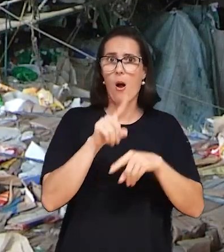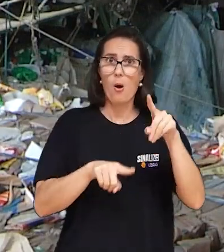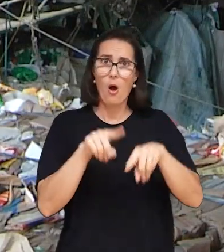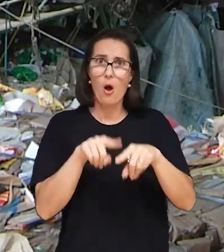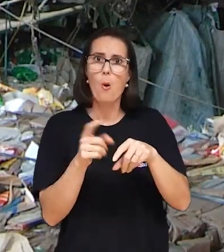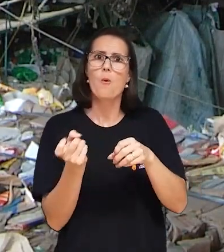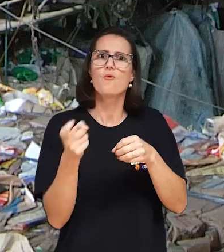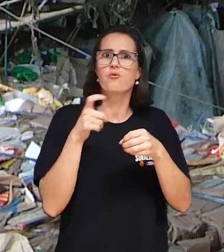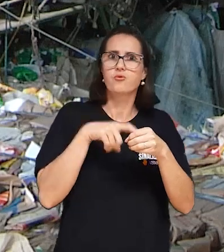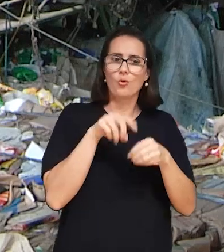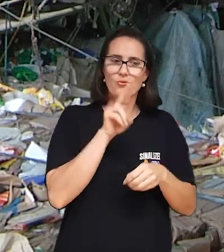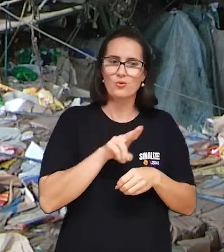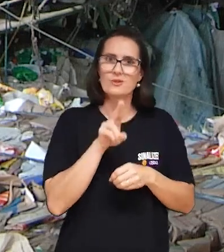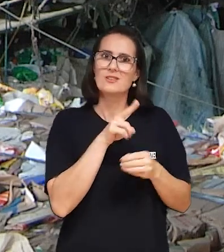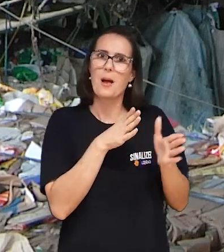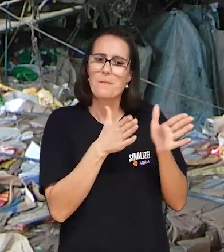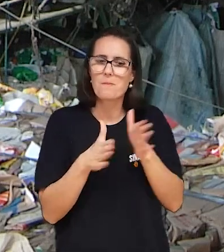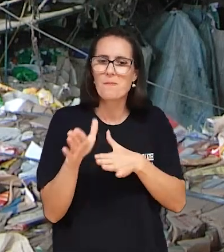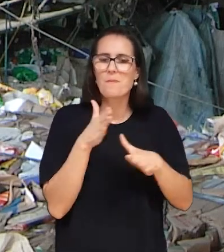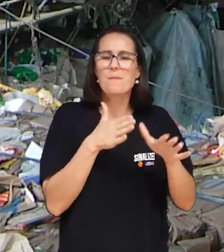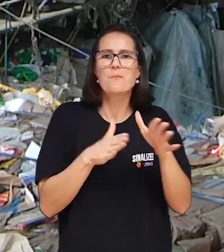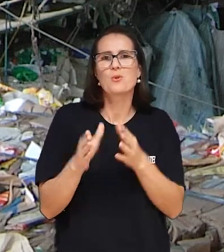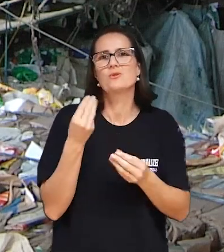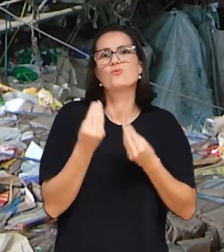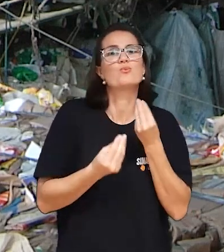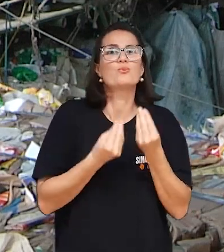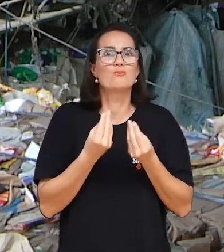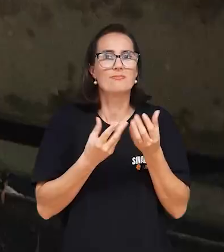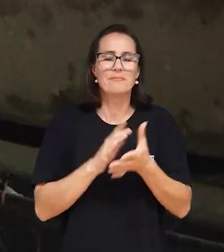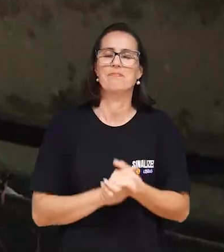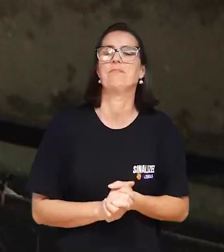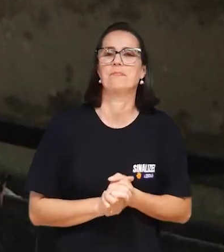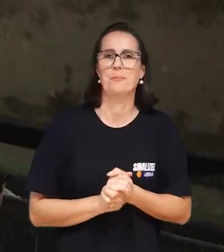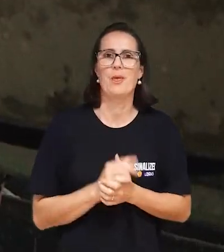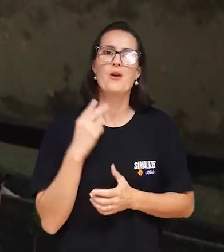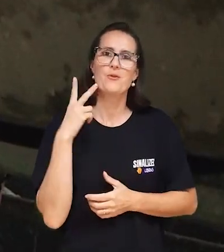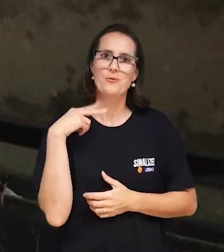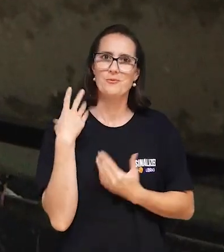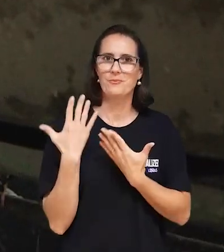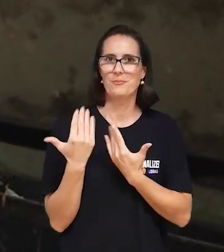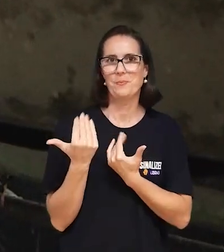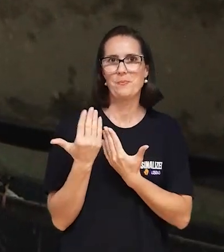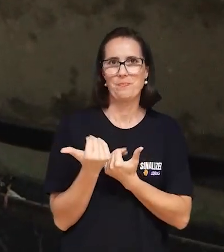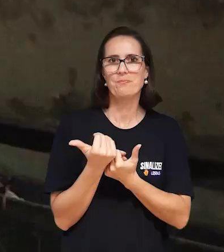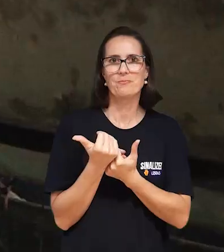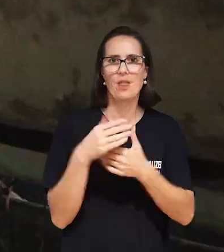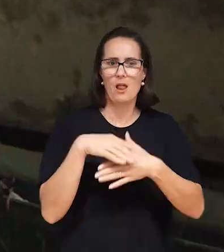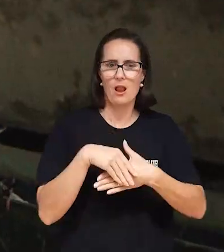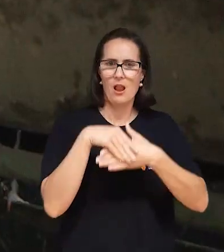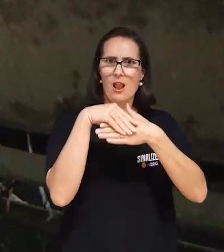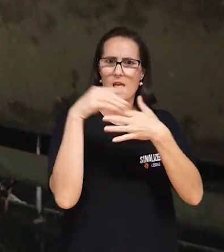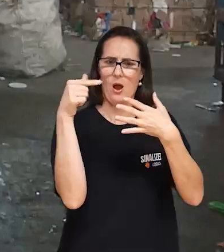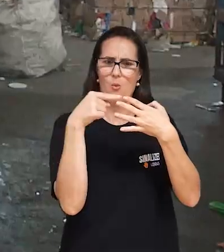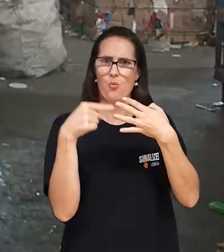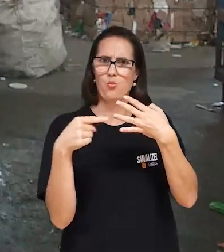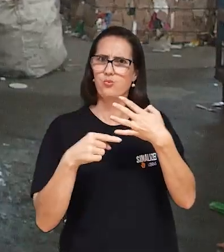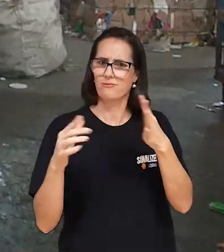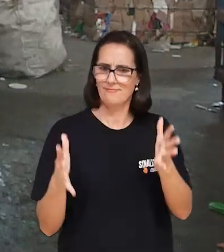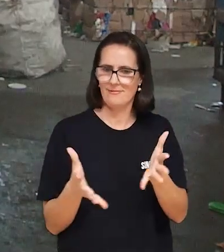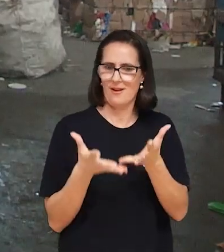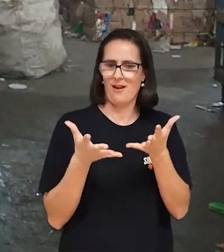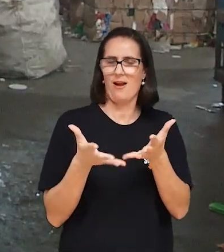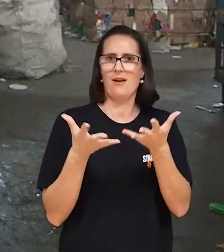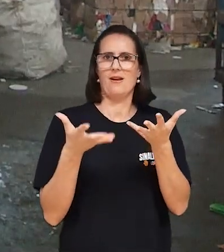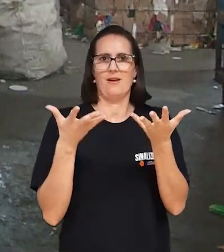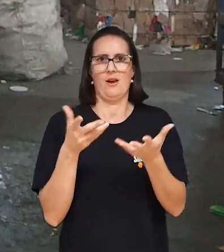materiais descartados podem ser reintegrados de forma eficiente à cadeia produtiva. Os vereadores mirins estão